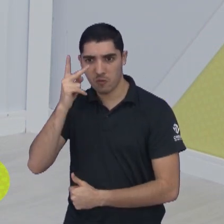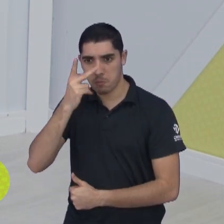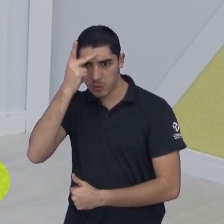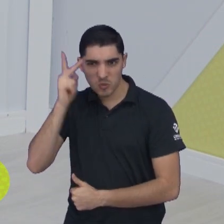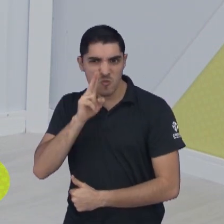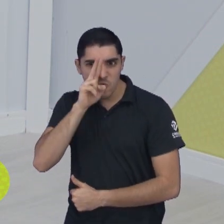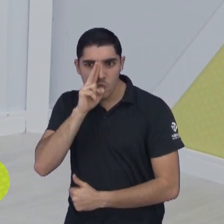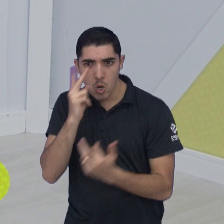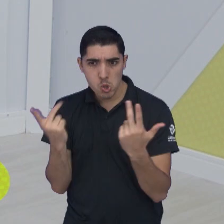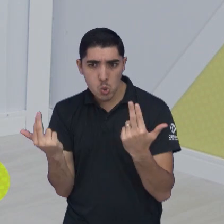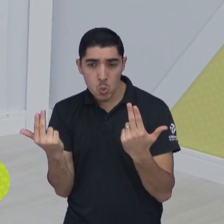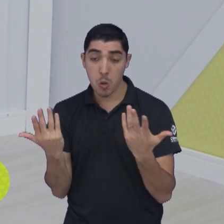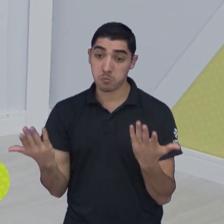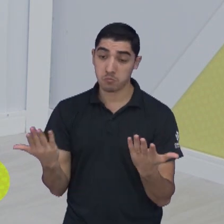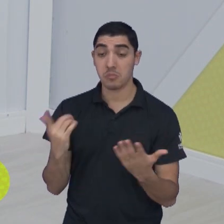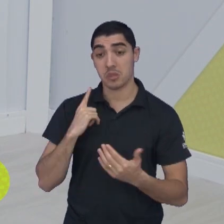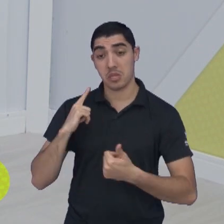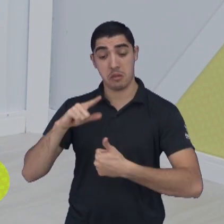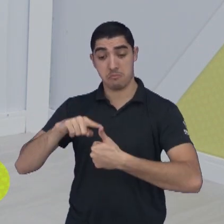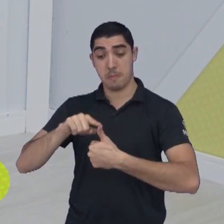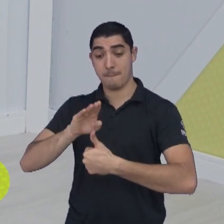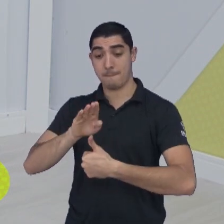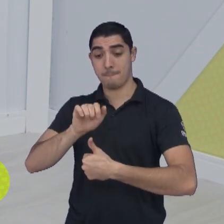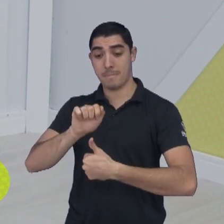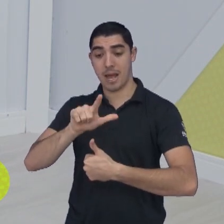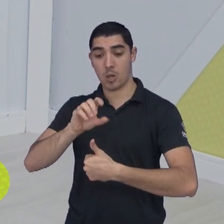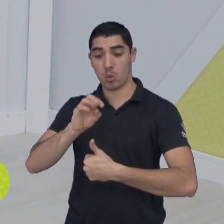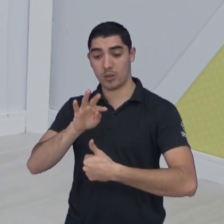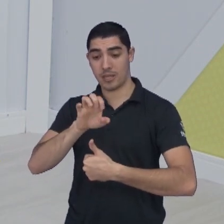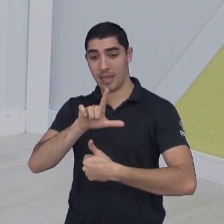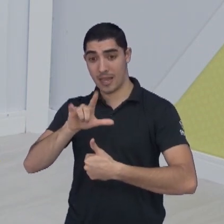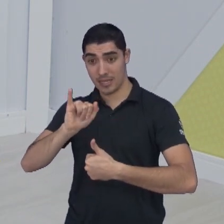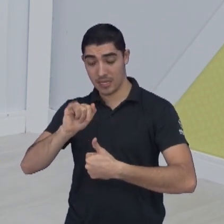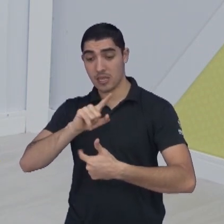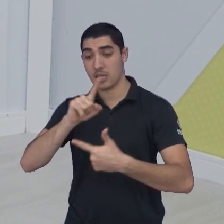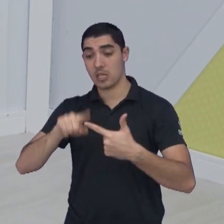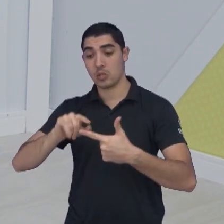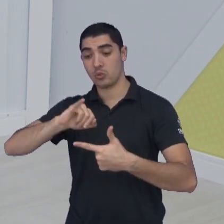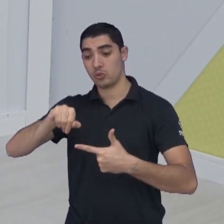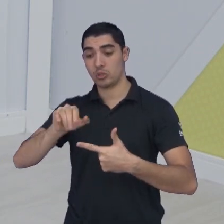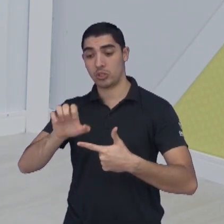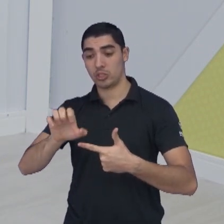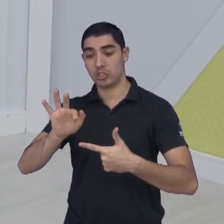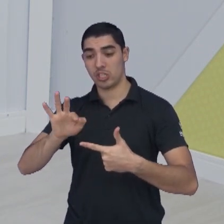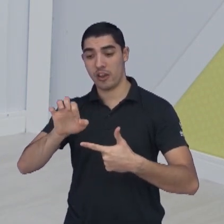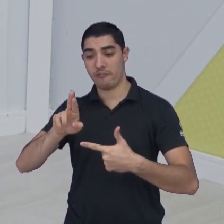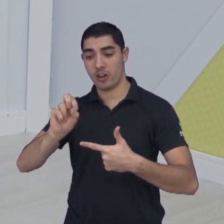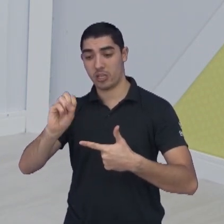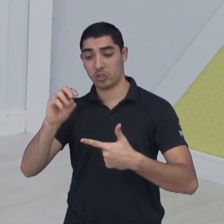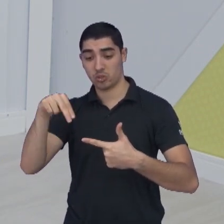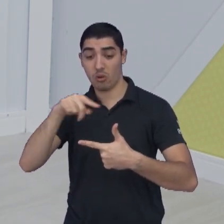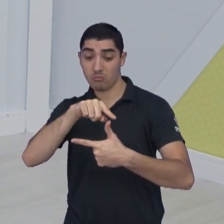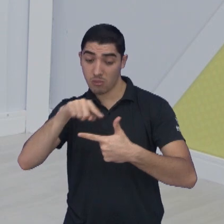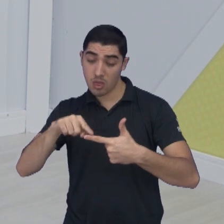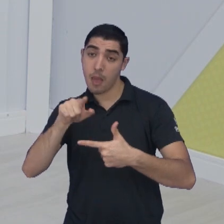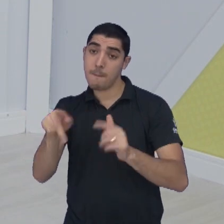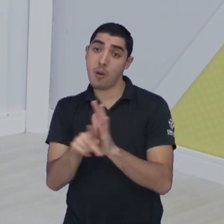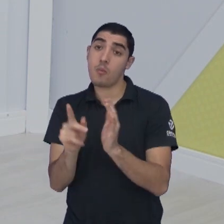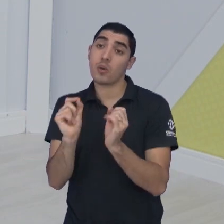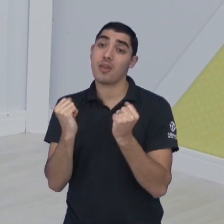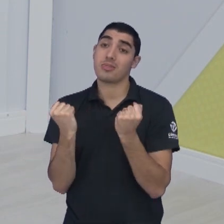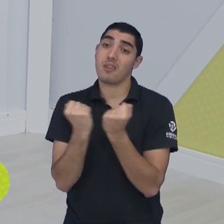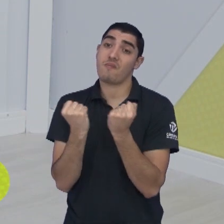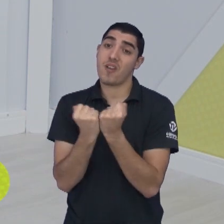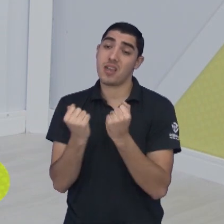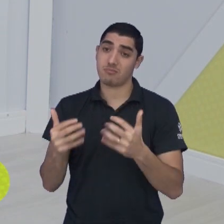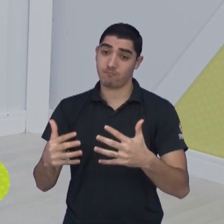tem as opções ali. Wagner, Balotelli e Jefferson são dois volantes de origem, e eles podem entrar para ser um time mais marcador no meio